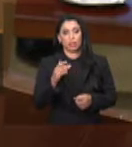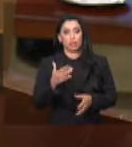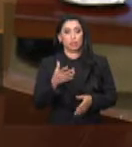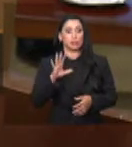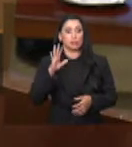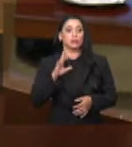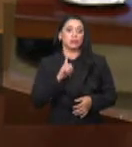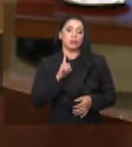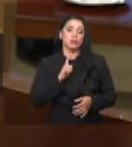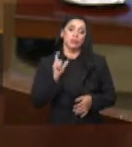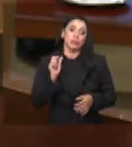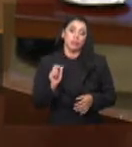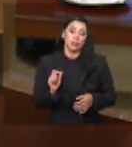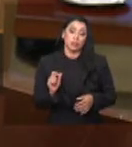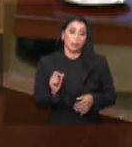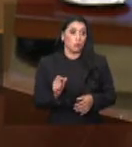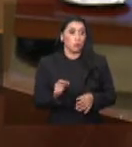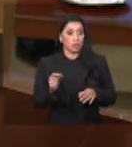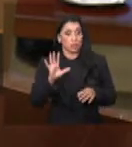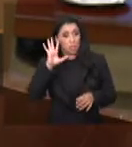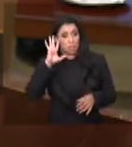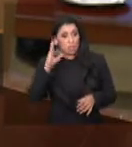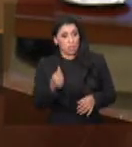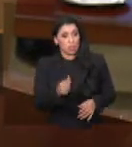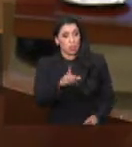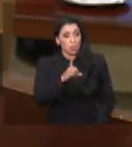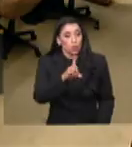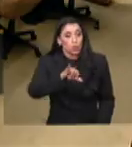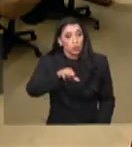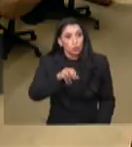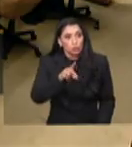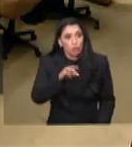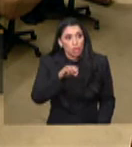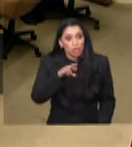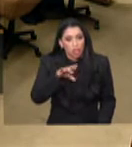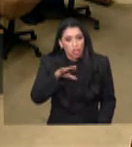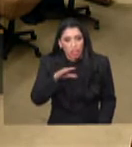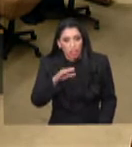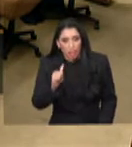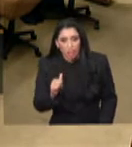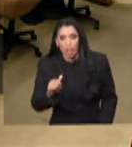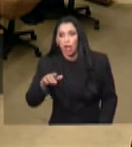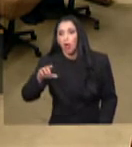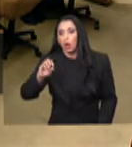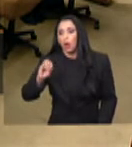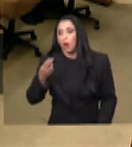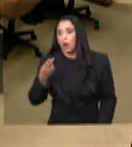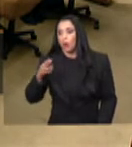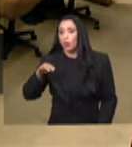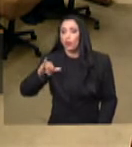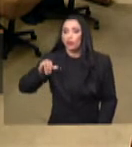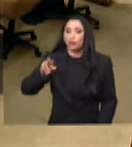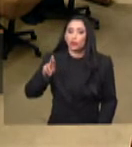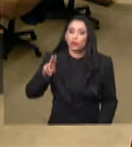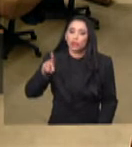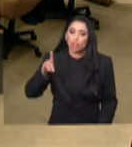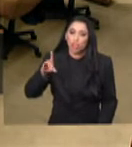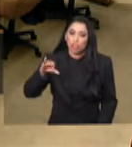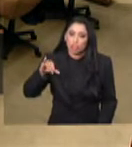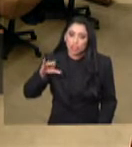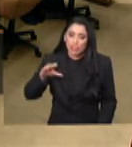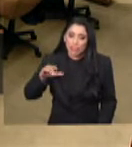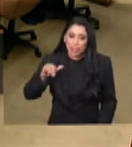Brasil é uma controvérsia jurídica ou judicial relevante mundo afora Então